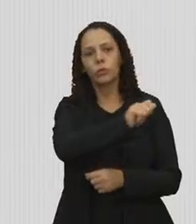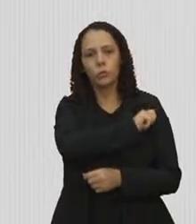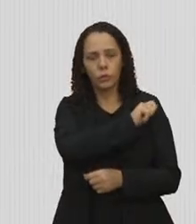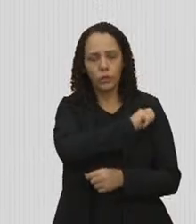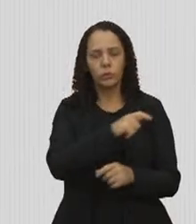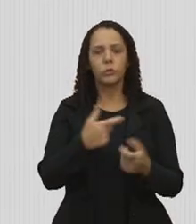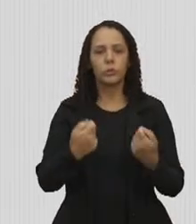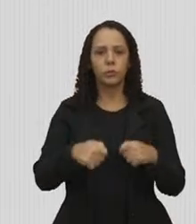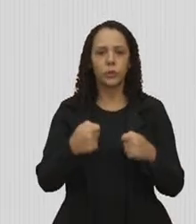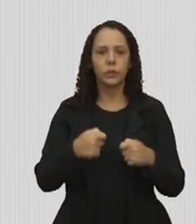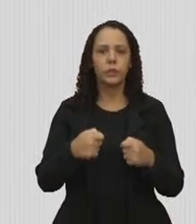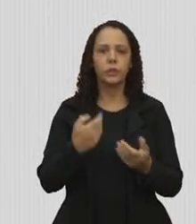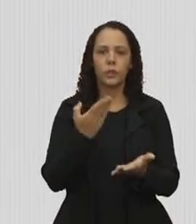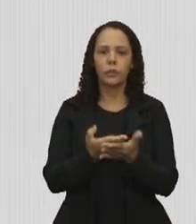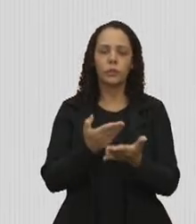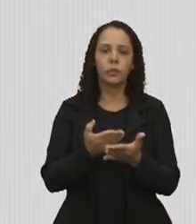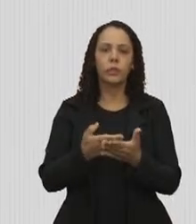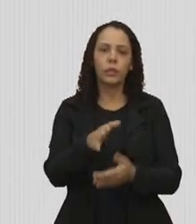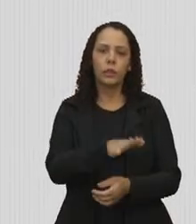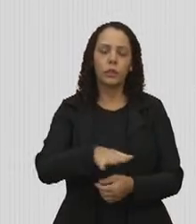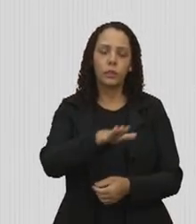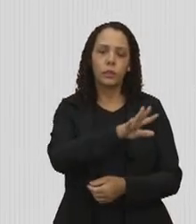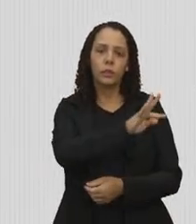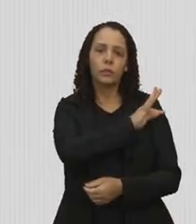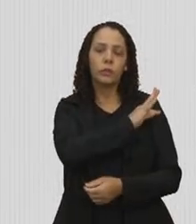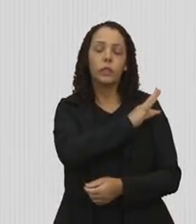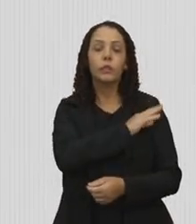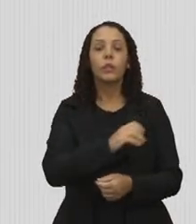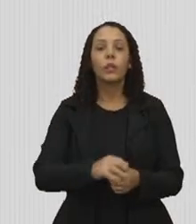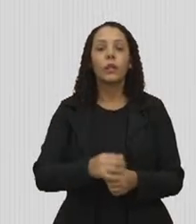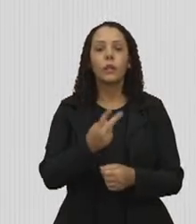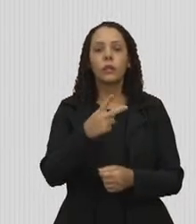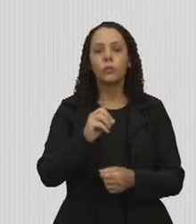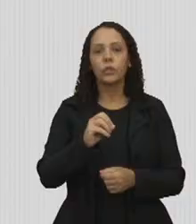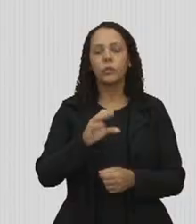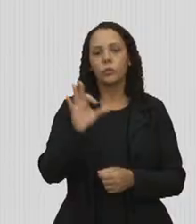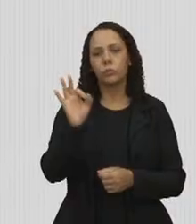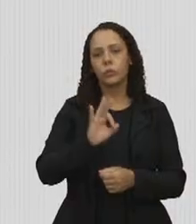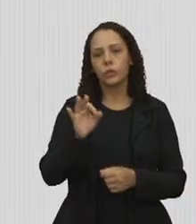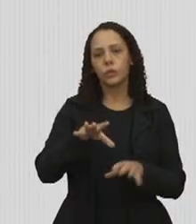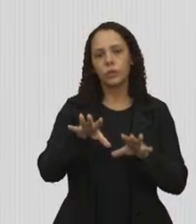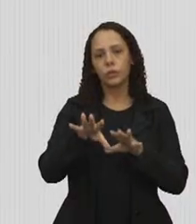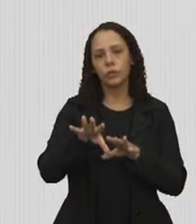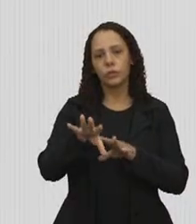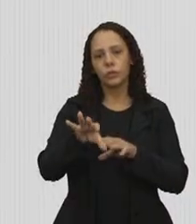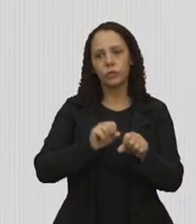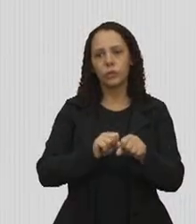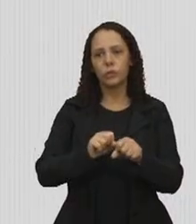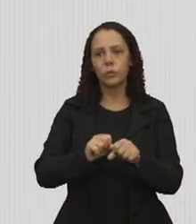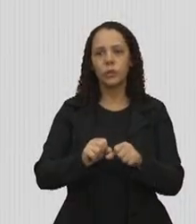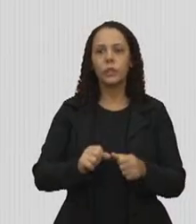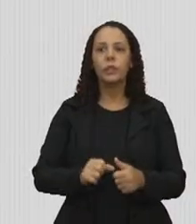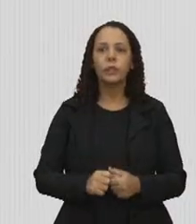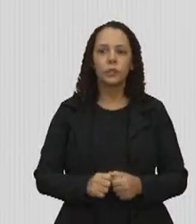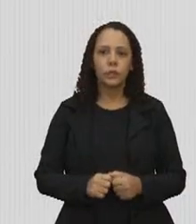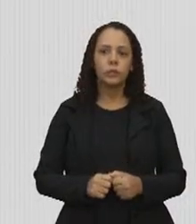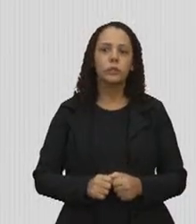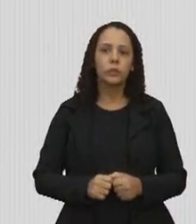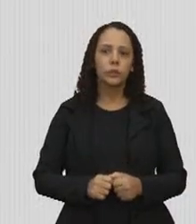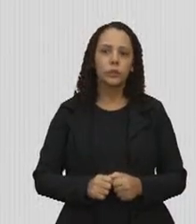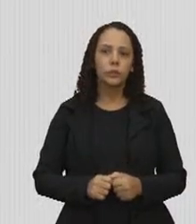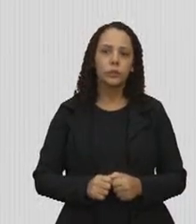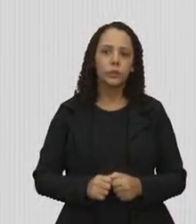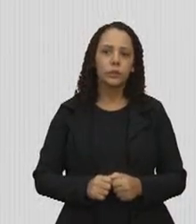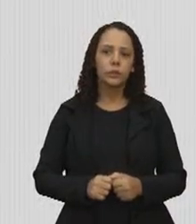técnico. E 20% tem que ser de formação de docente. Ok? Então, 20% das